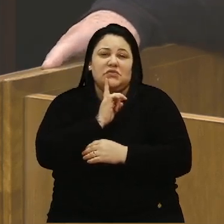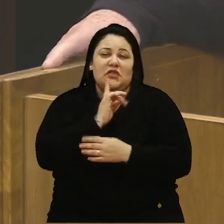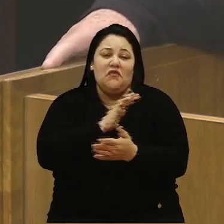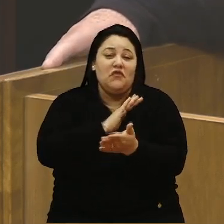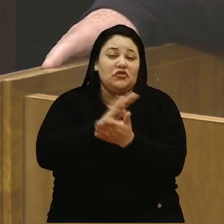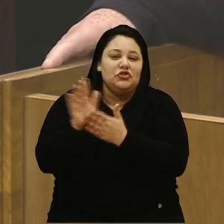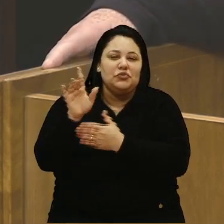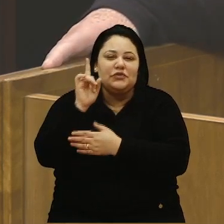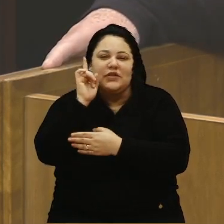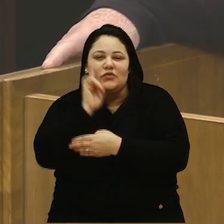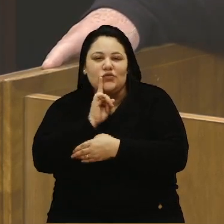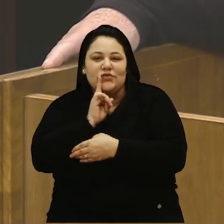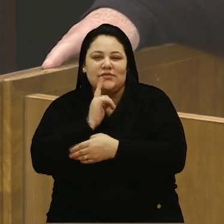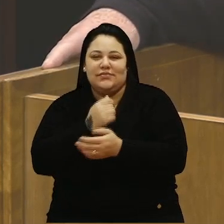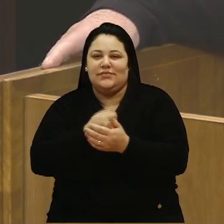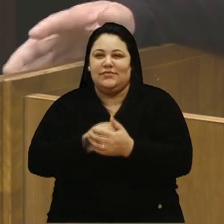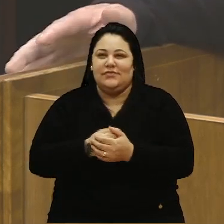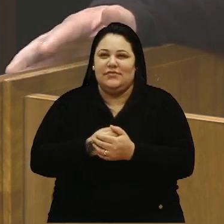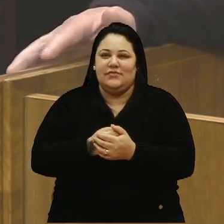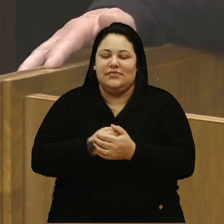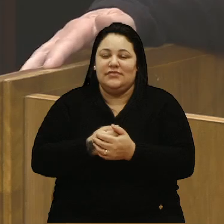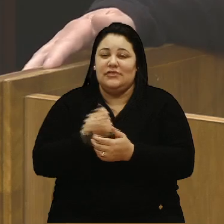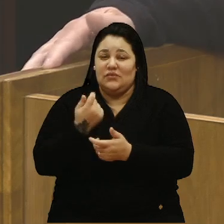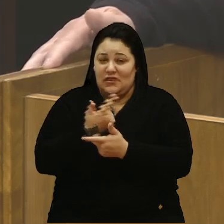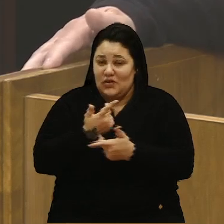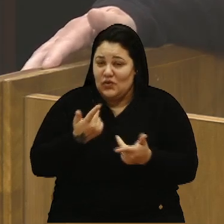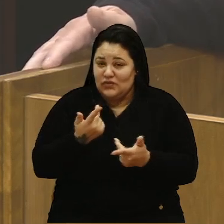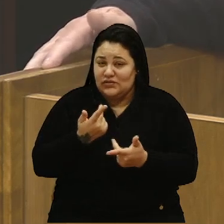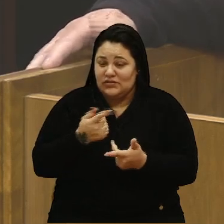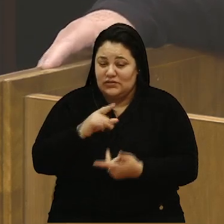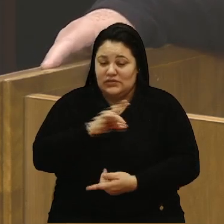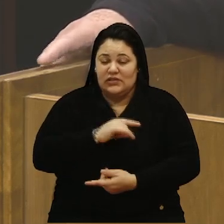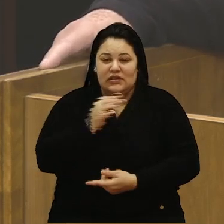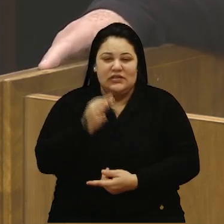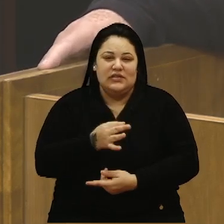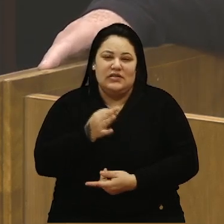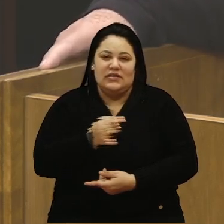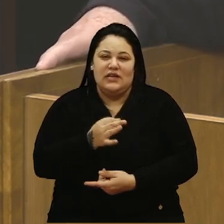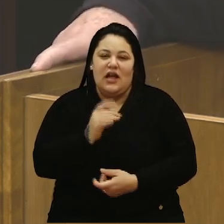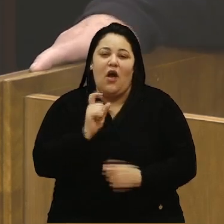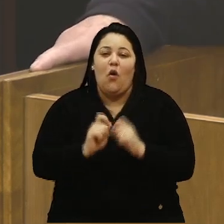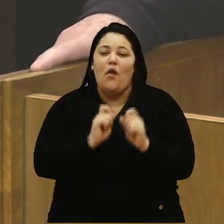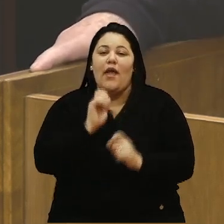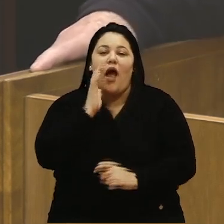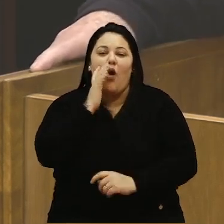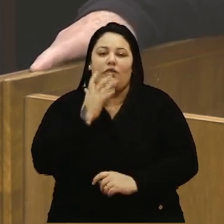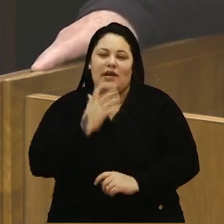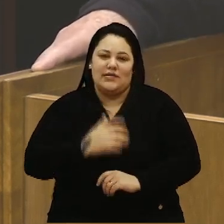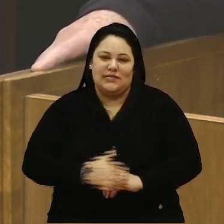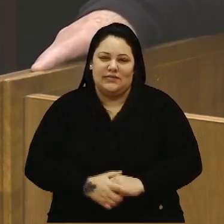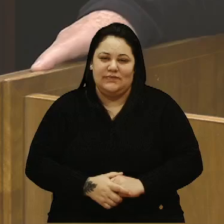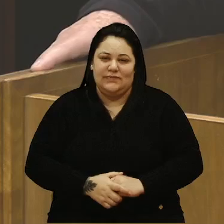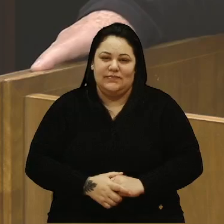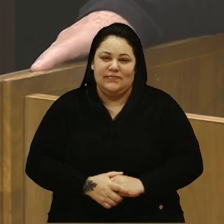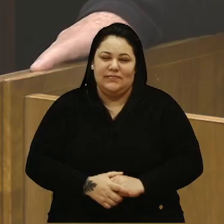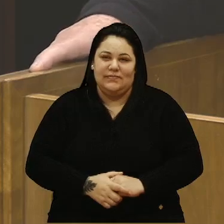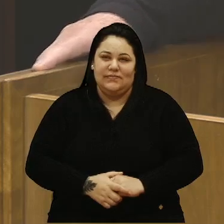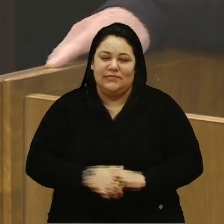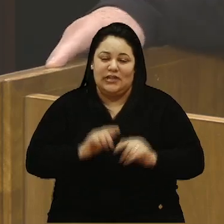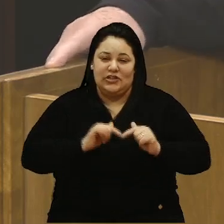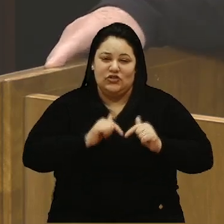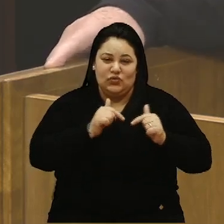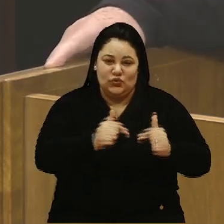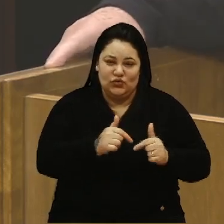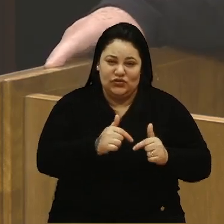lá. E é uma coisa que eu tenho certeza do que está acontecendo na ação do ministro